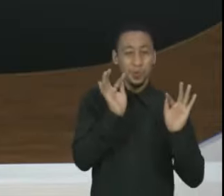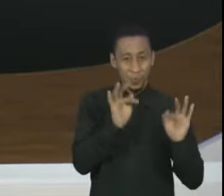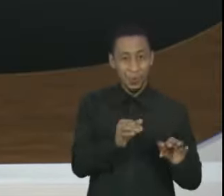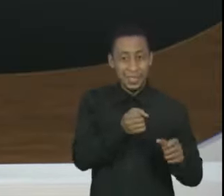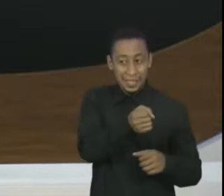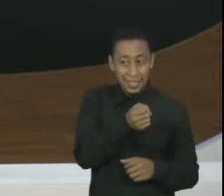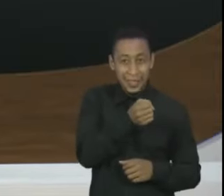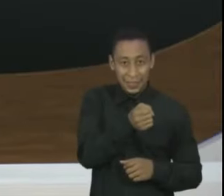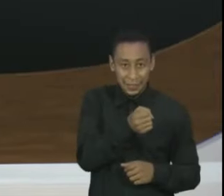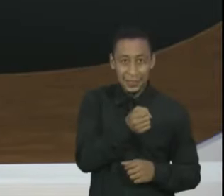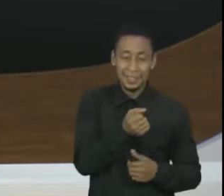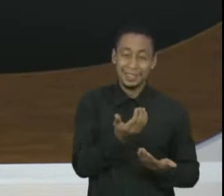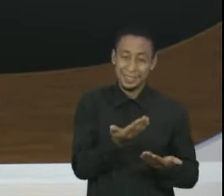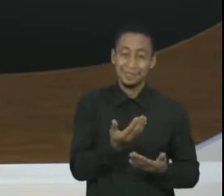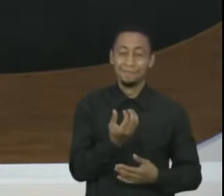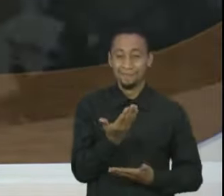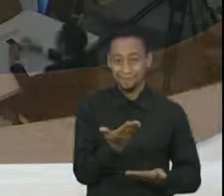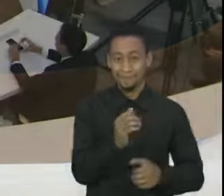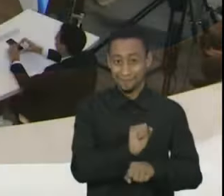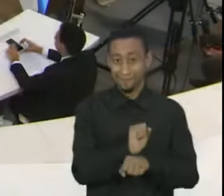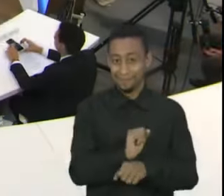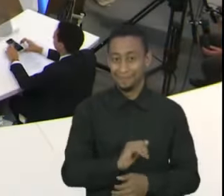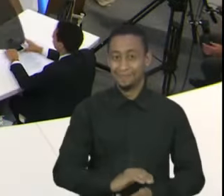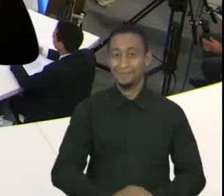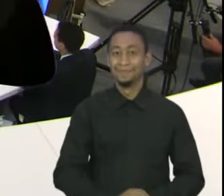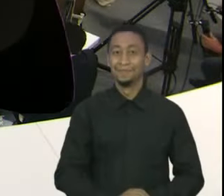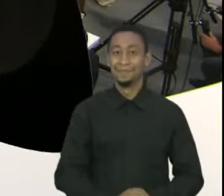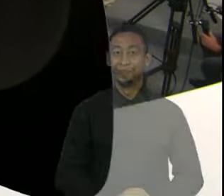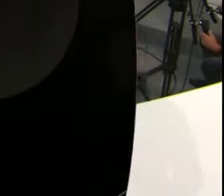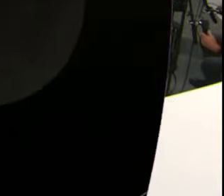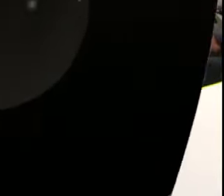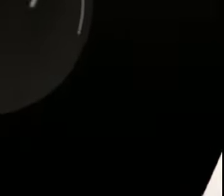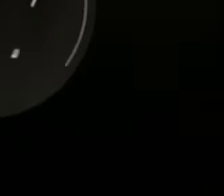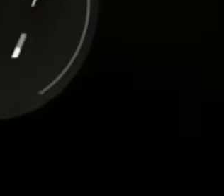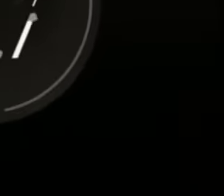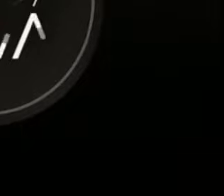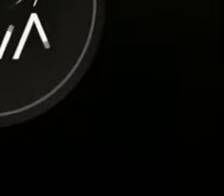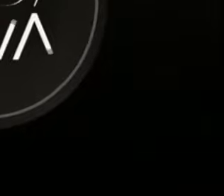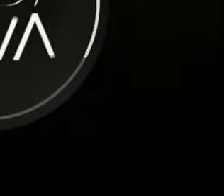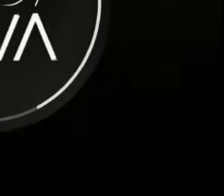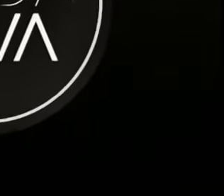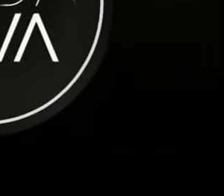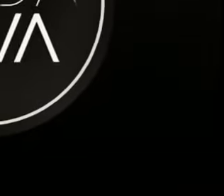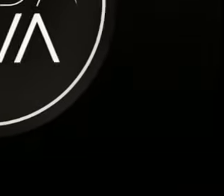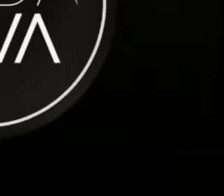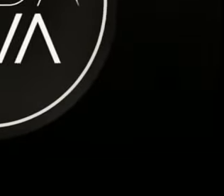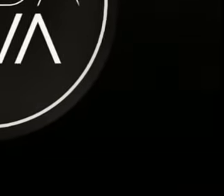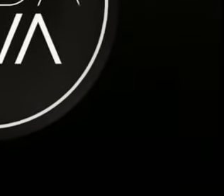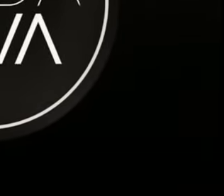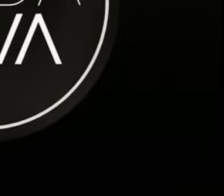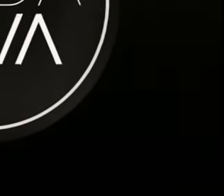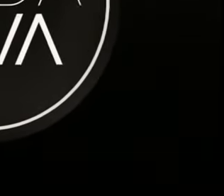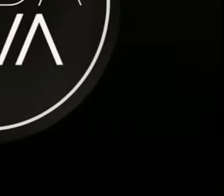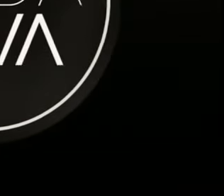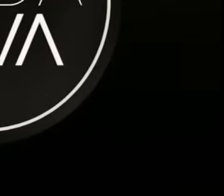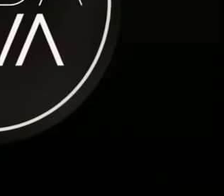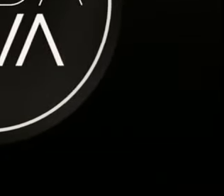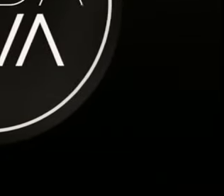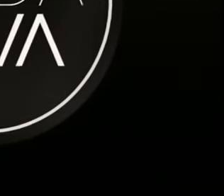desta entrevista tão importante fica aí ó nós